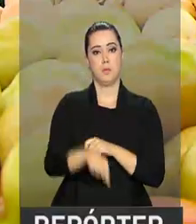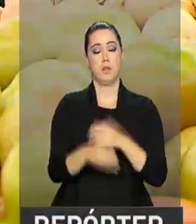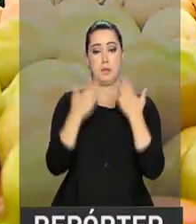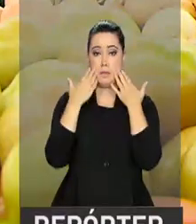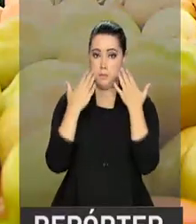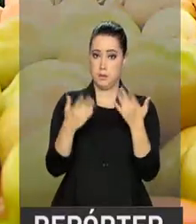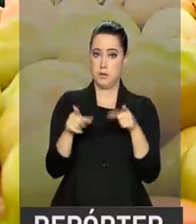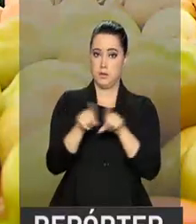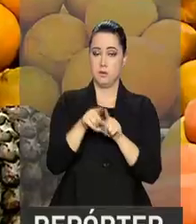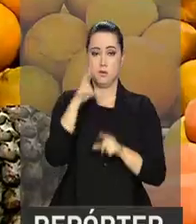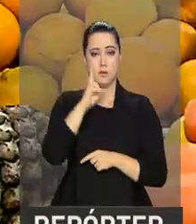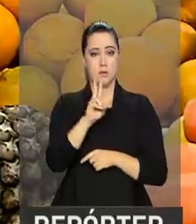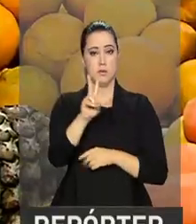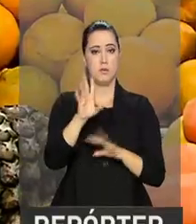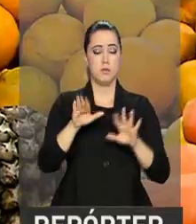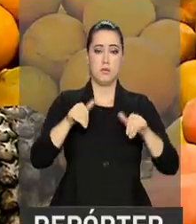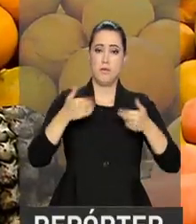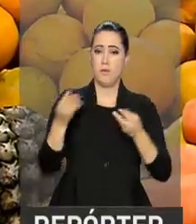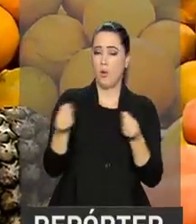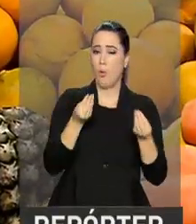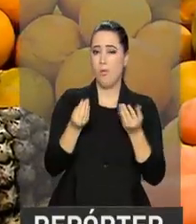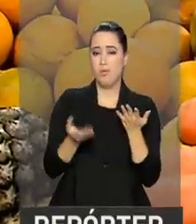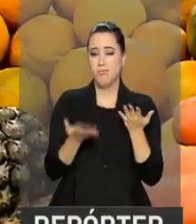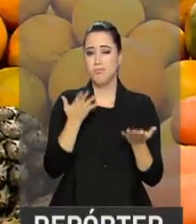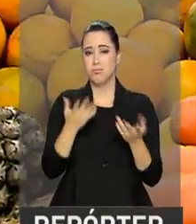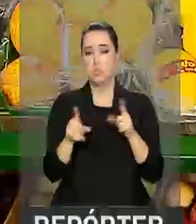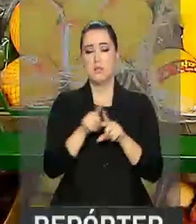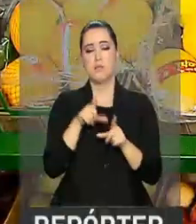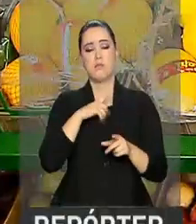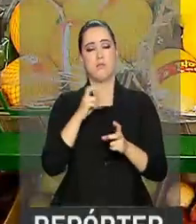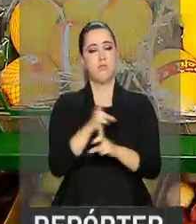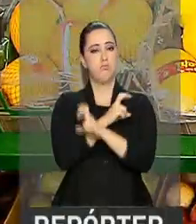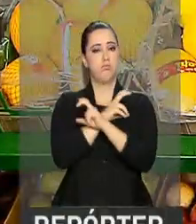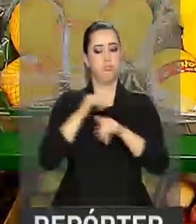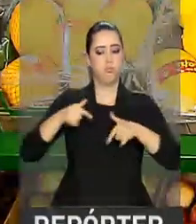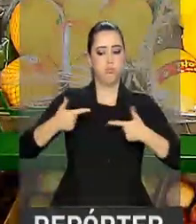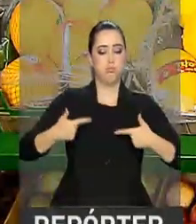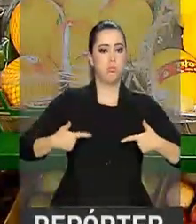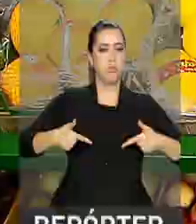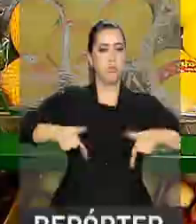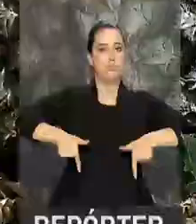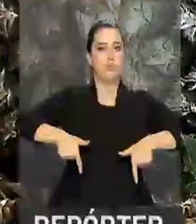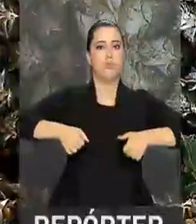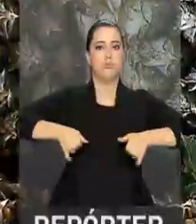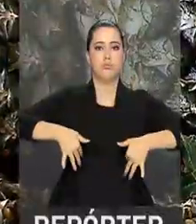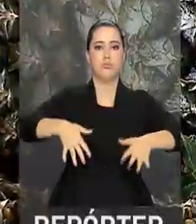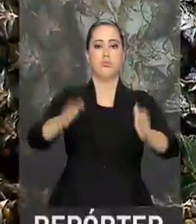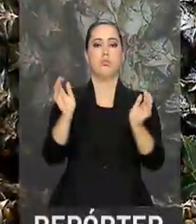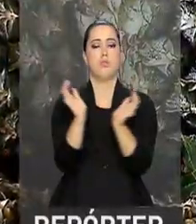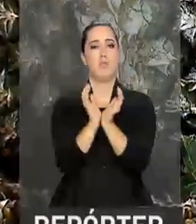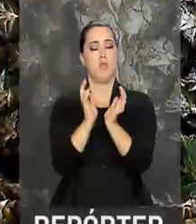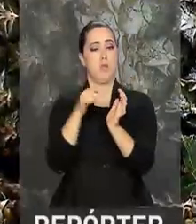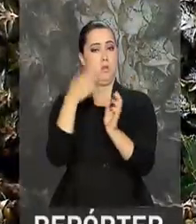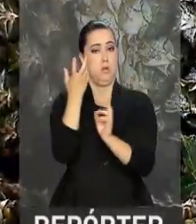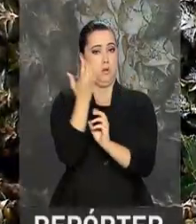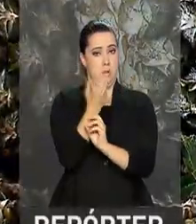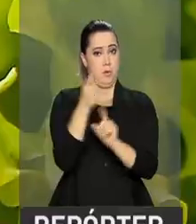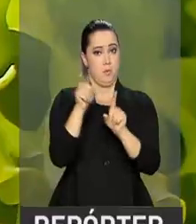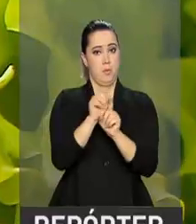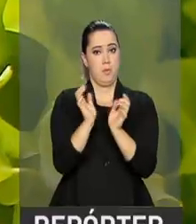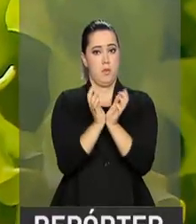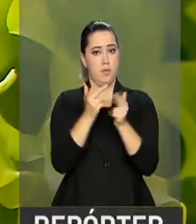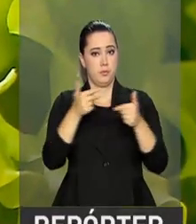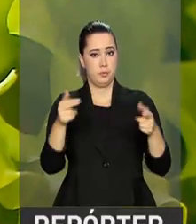programa, será analisada a quantidade de agrotóxicos presente em produtos como abacaxi, alface, alho, arroz, batata